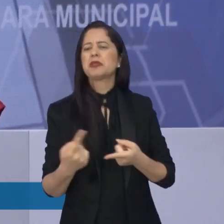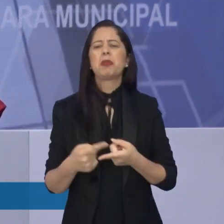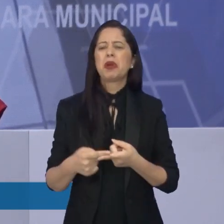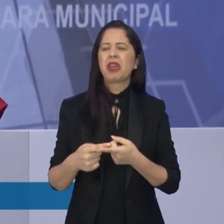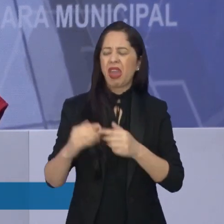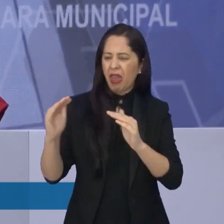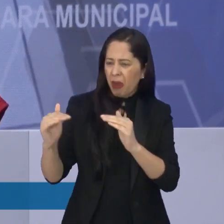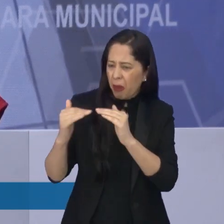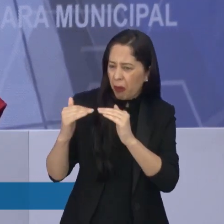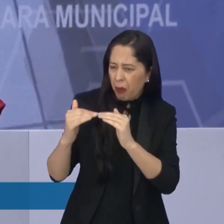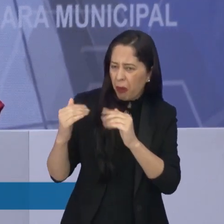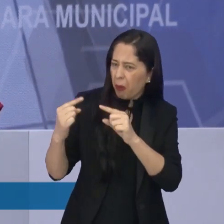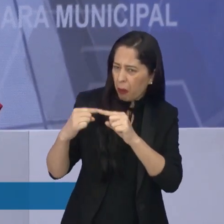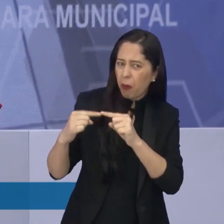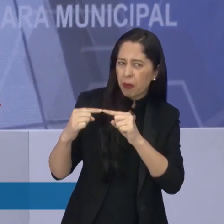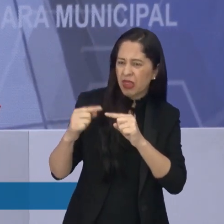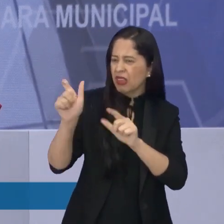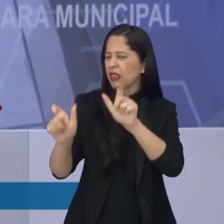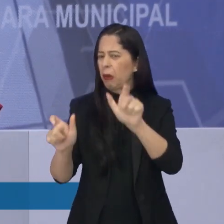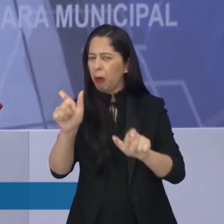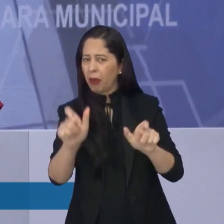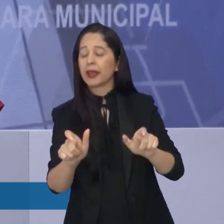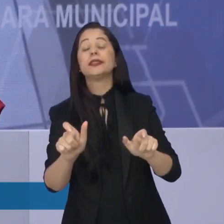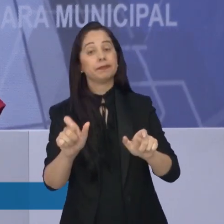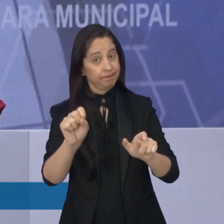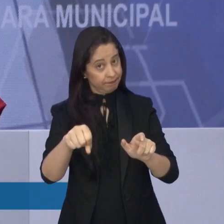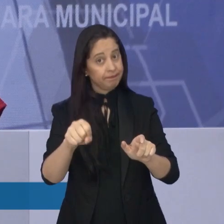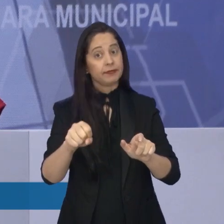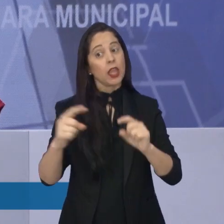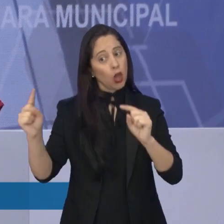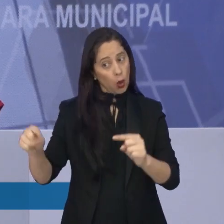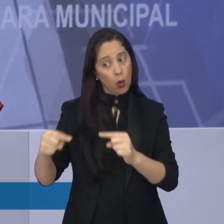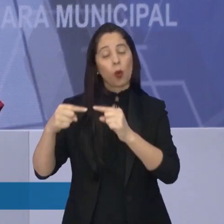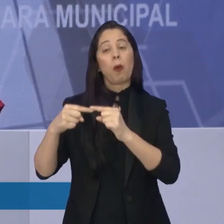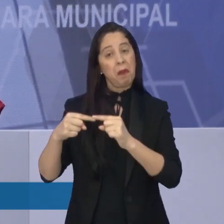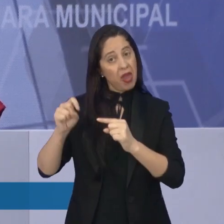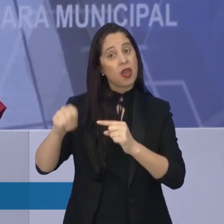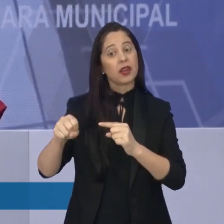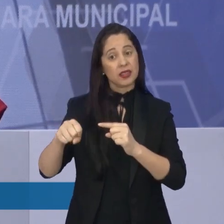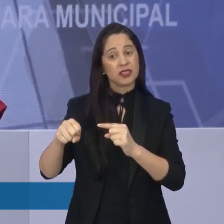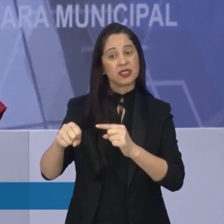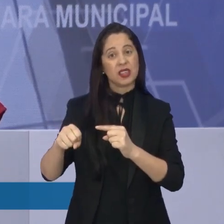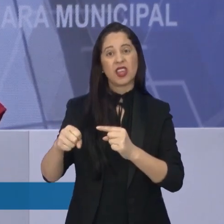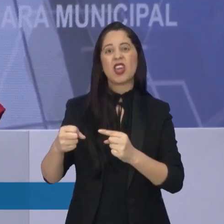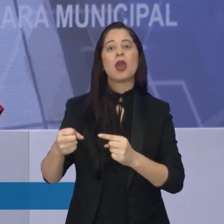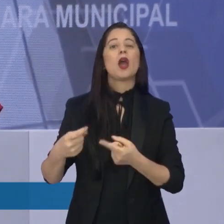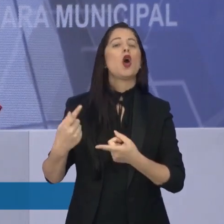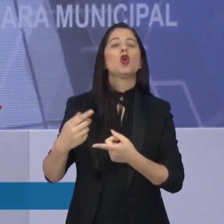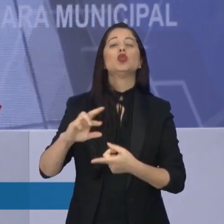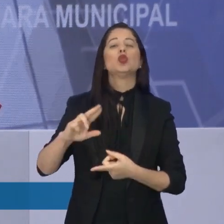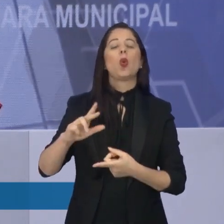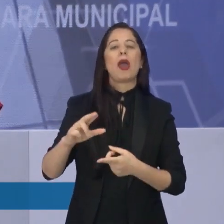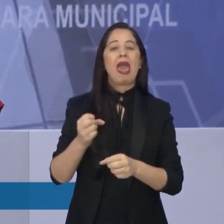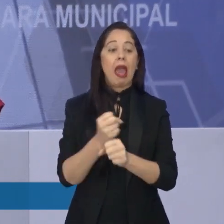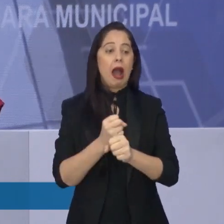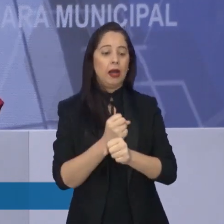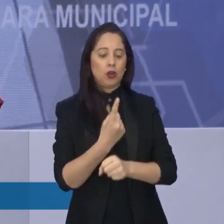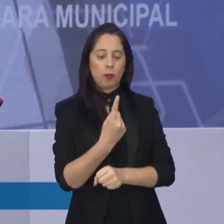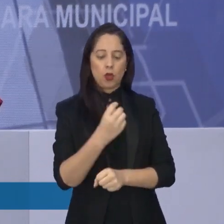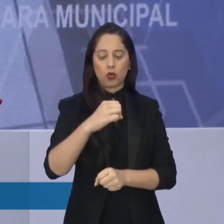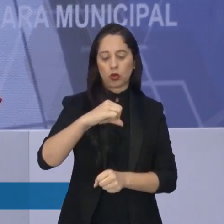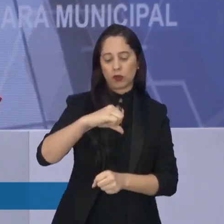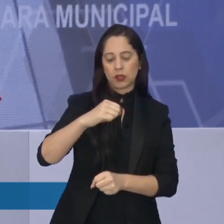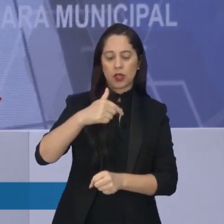homenageados? Tem tudo a ver, e não é pelo fato do ano de